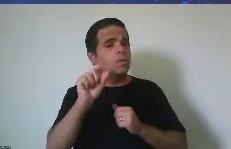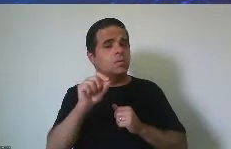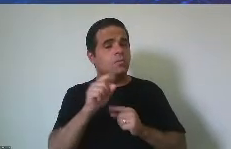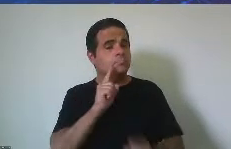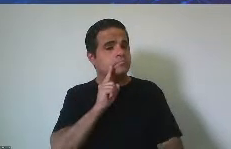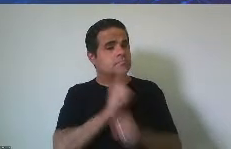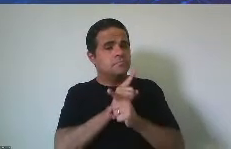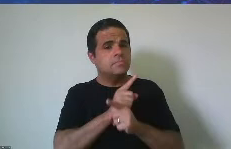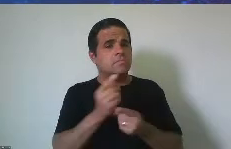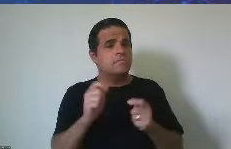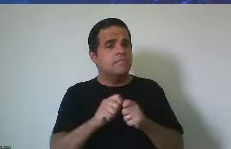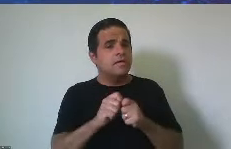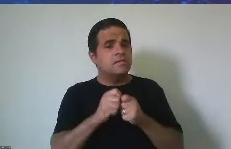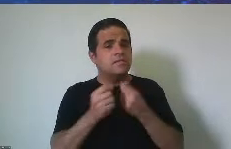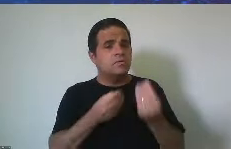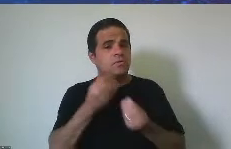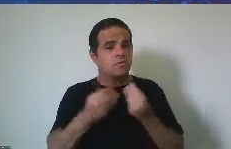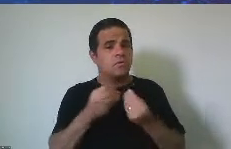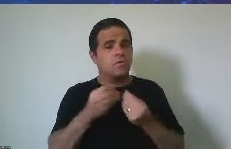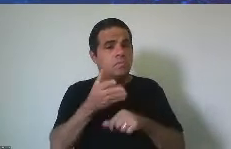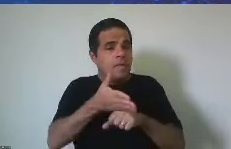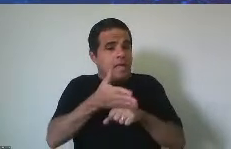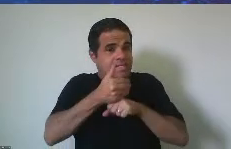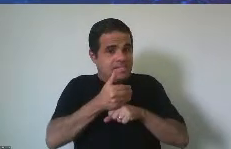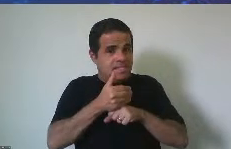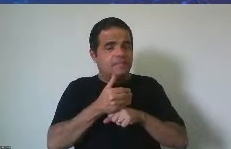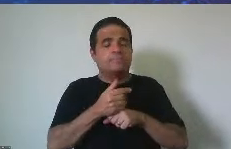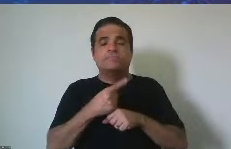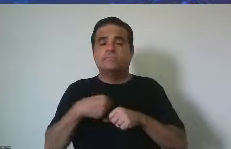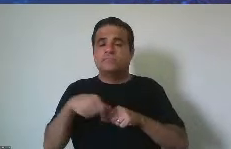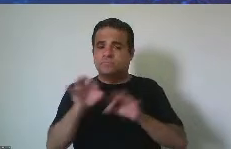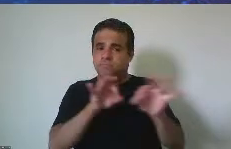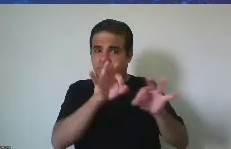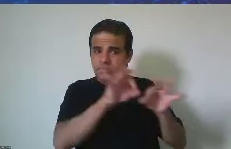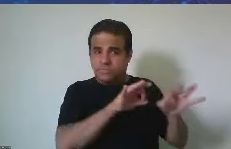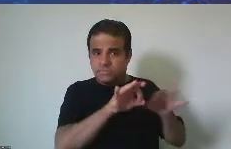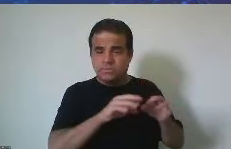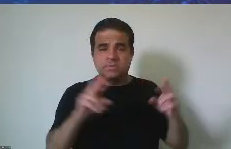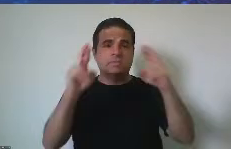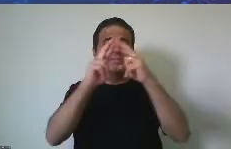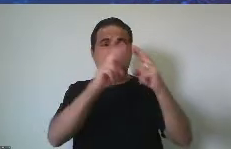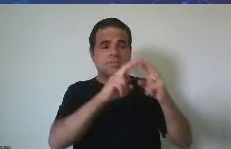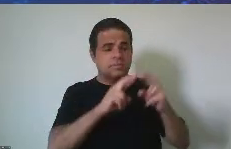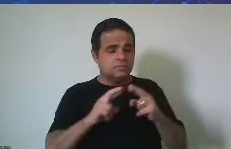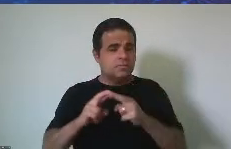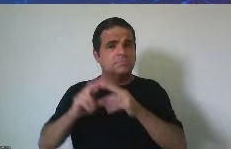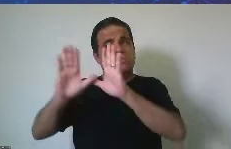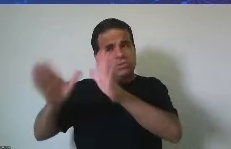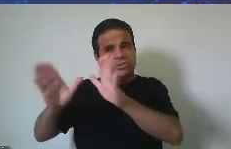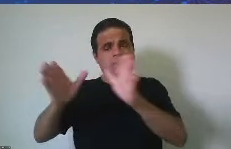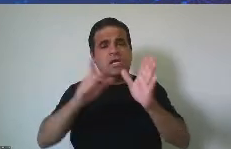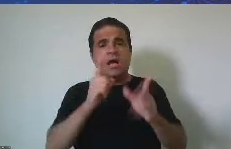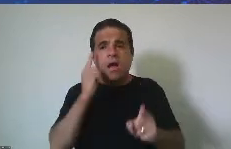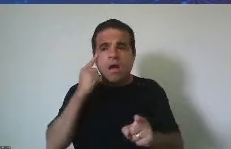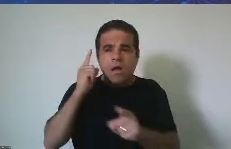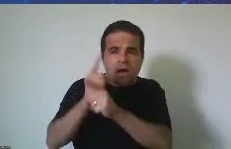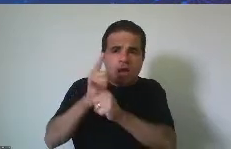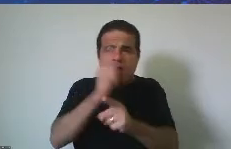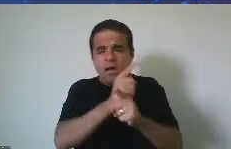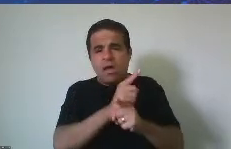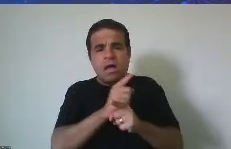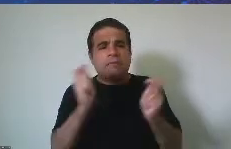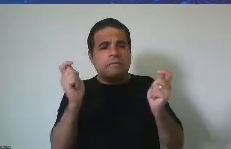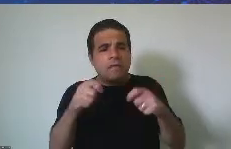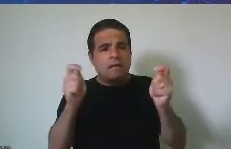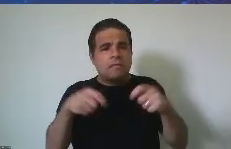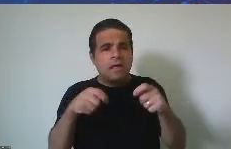é feita bem cedo conforme o planejamento da rede nós já temos identificado quais poderiam